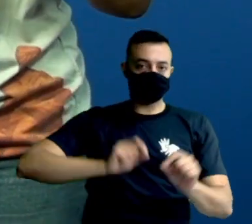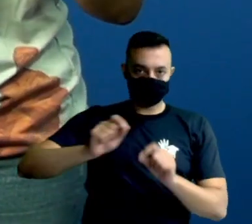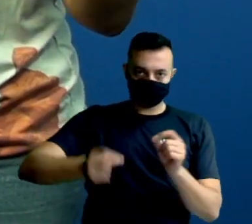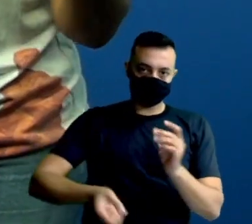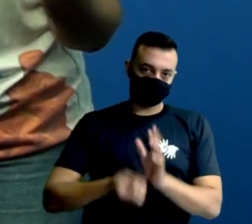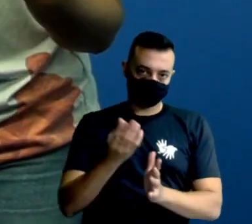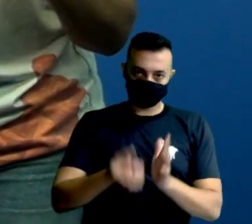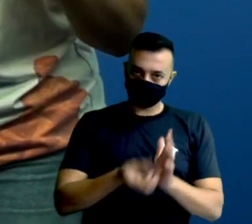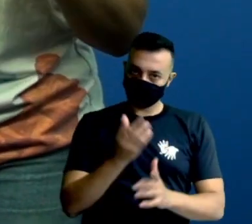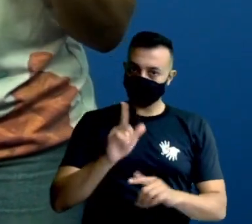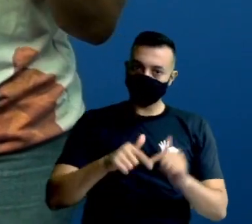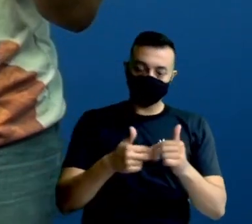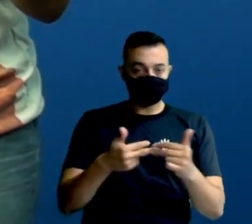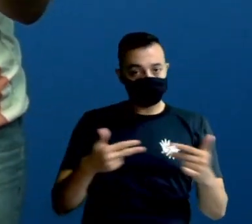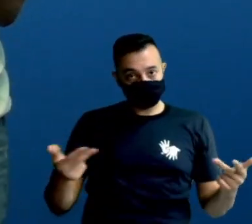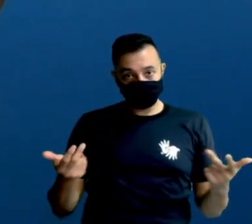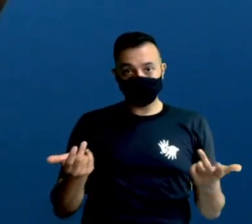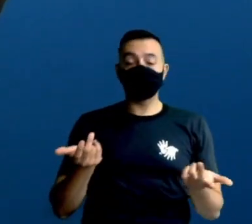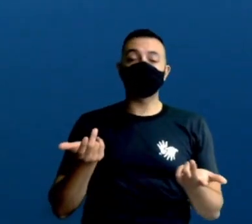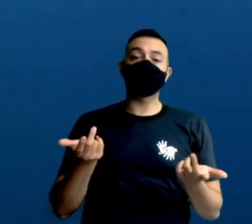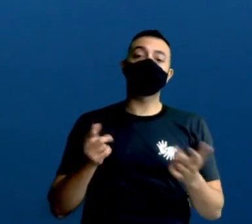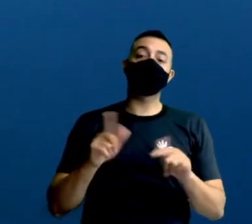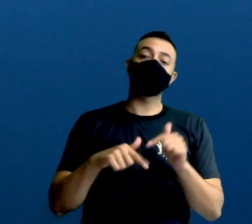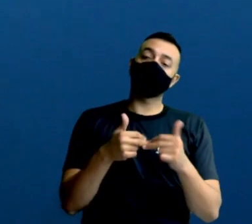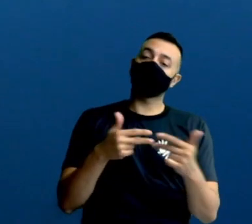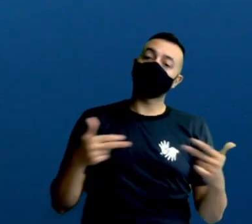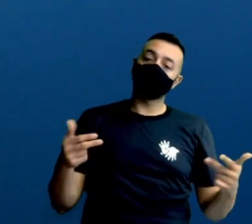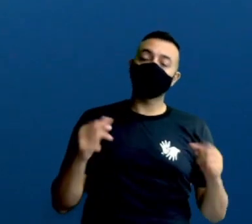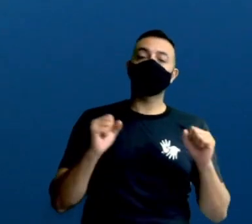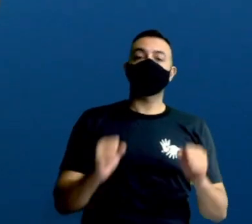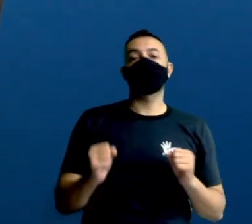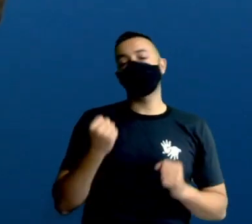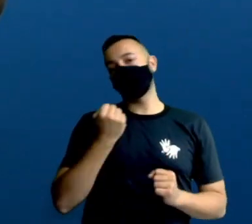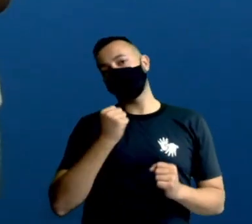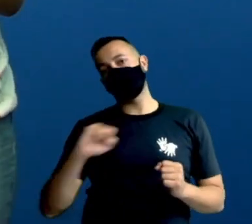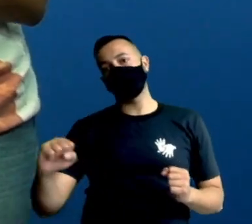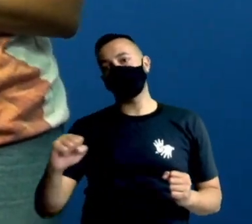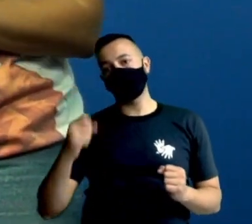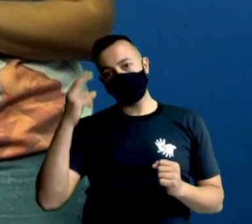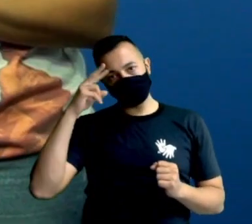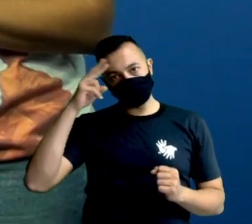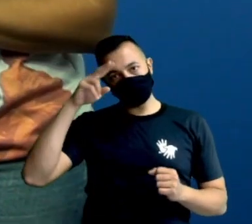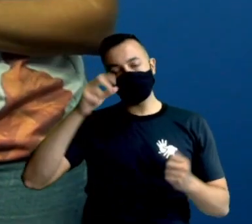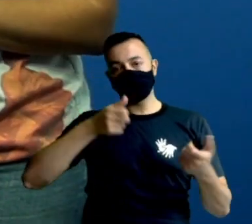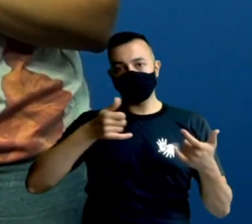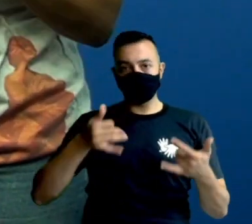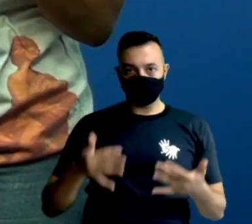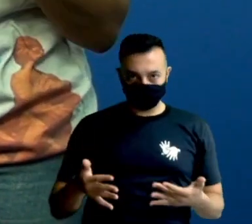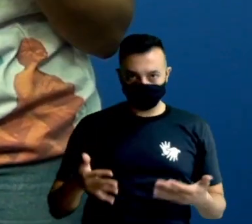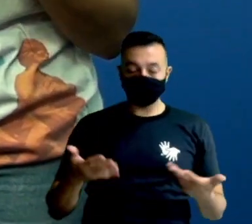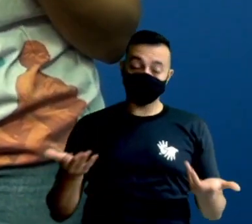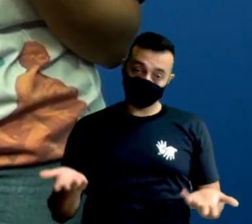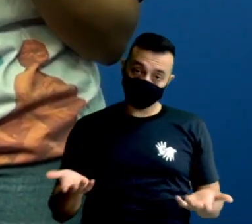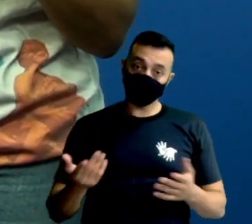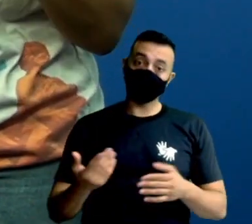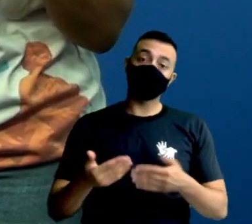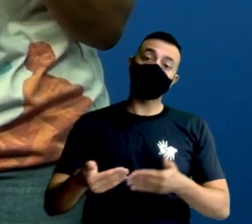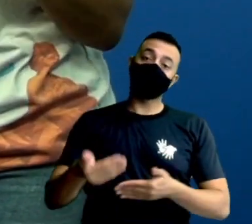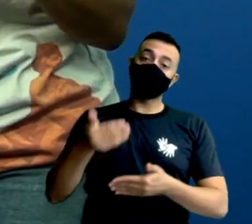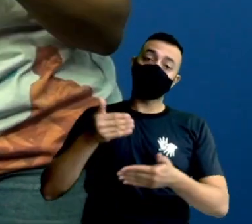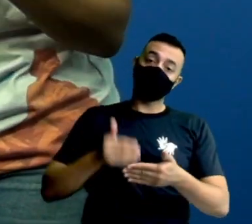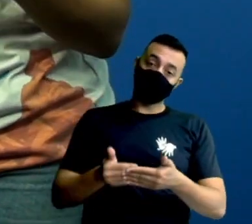criar ferramenta, criar instrumentos que pudessem se defender. Inclusive, lembra que a gente falou sobre isso? A pré-história